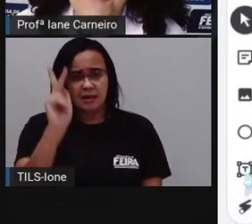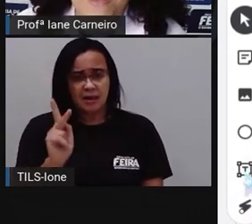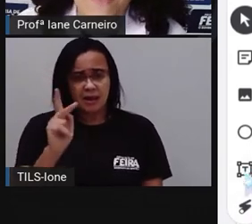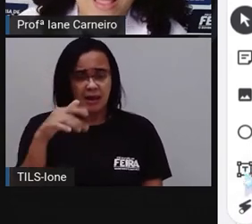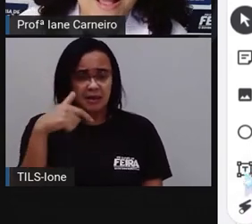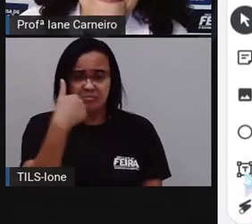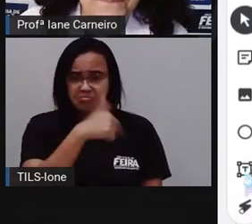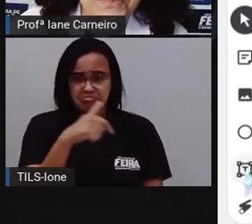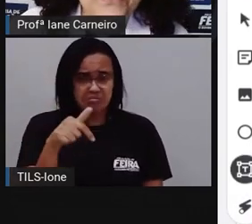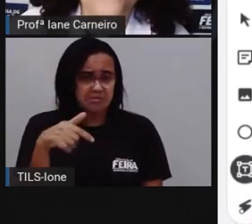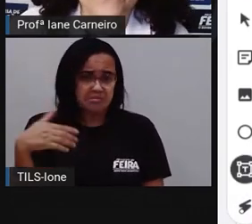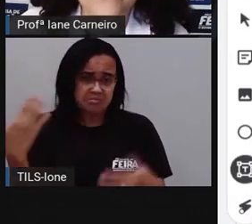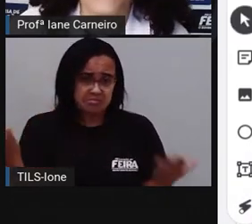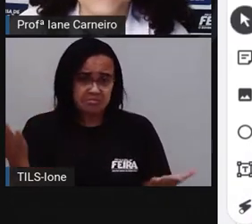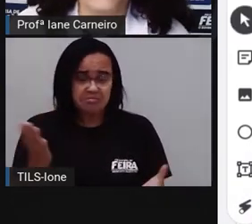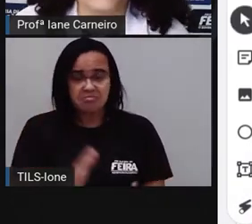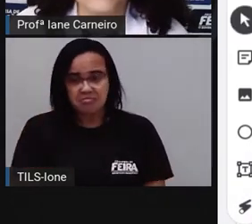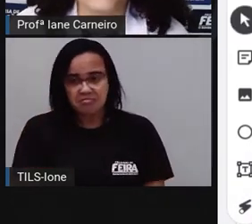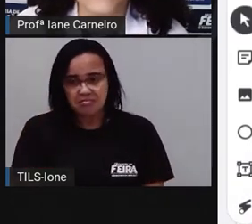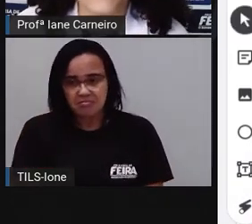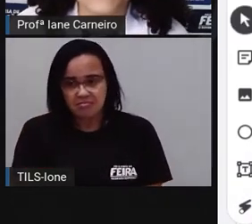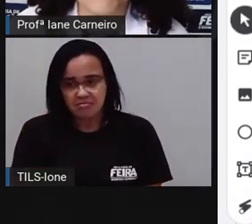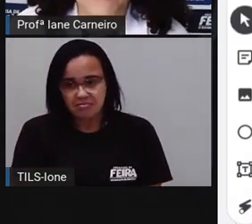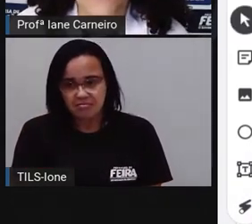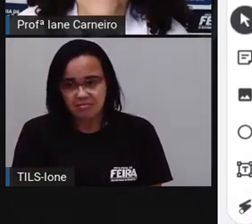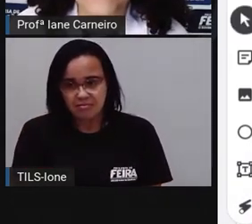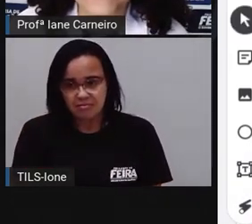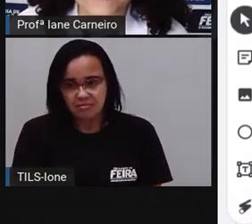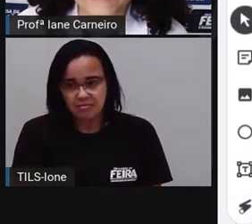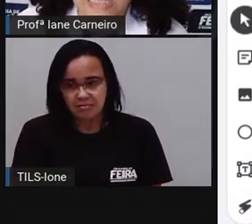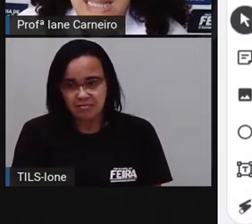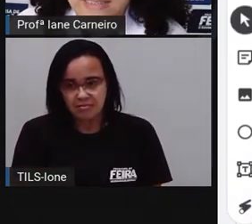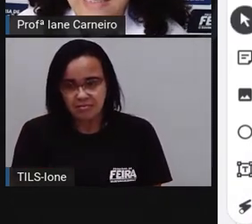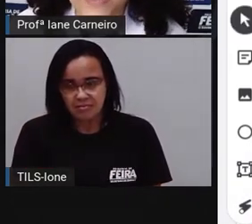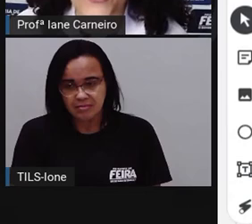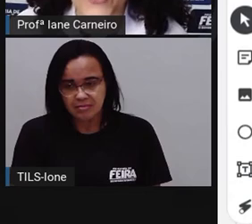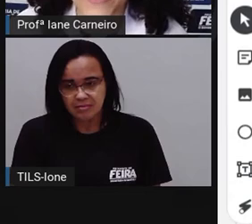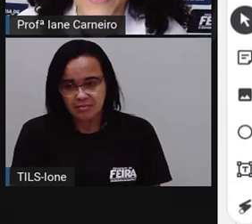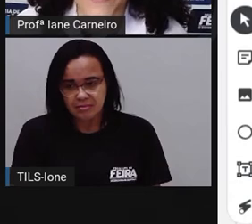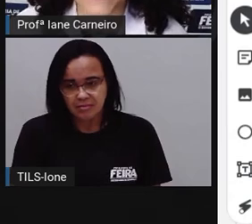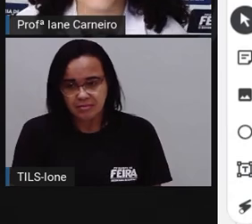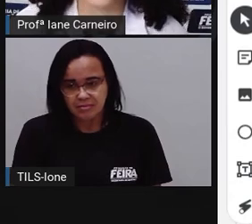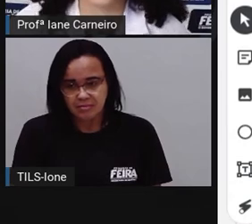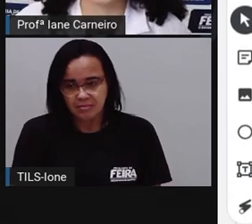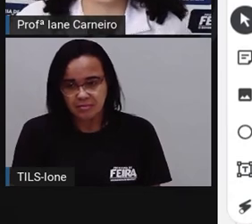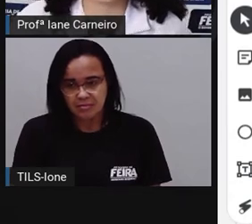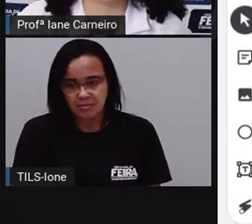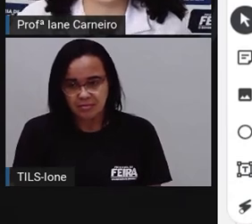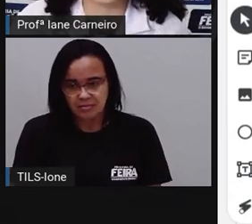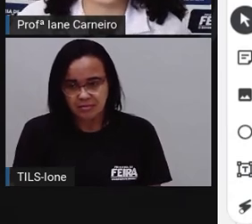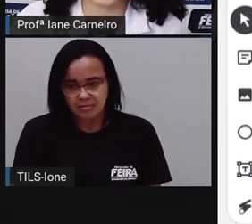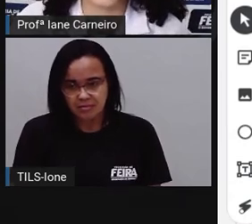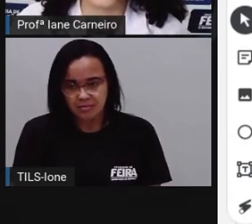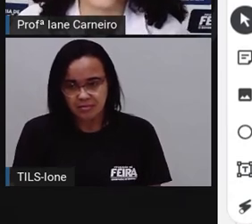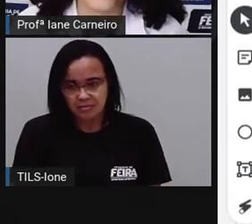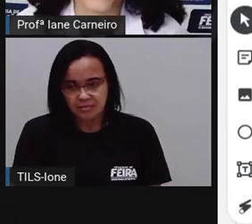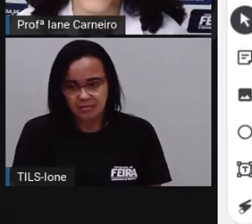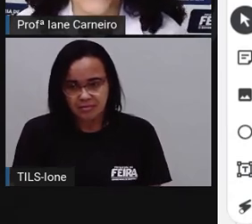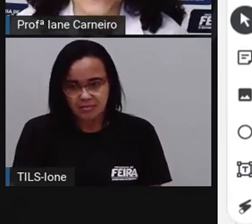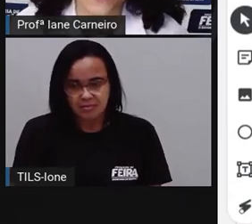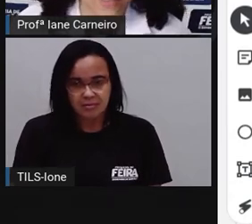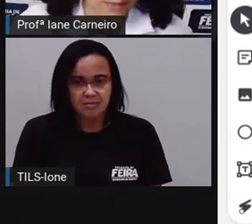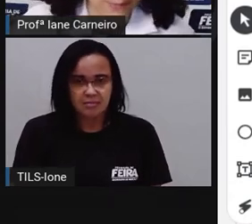um animal lá. Não tem um animal. Mas aí a escritora, né, ela chamou aqui o pintinho